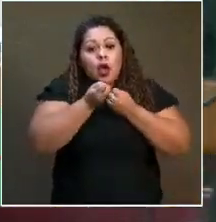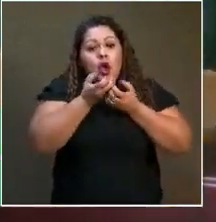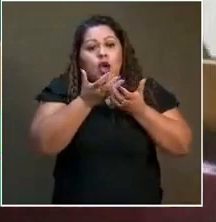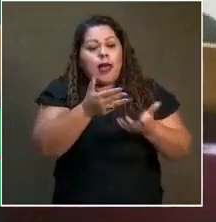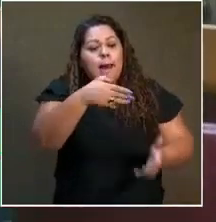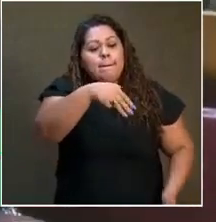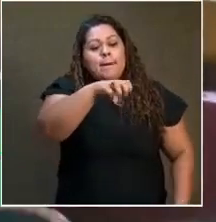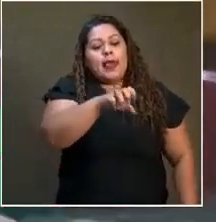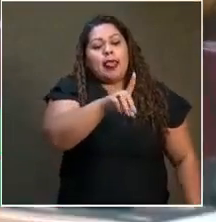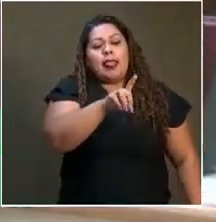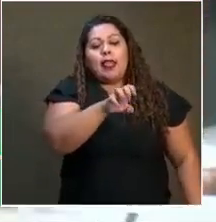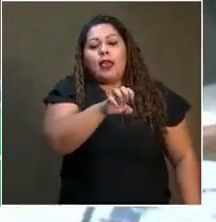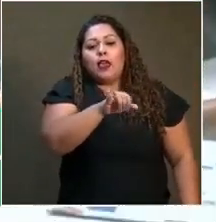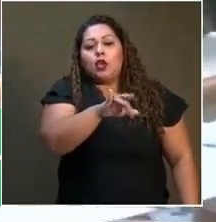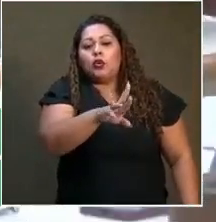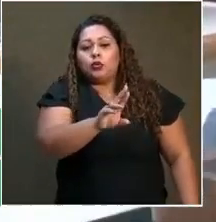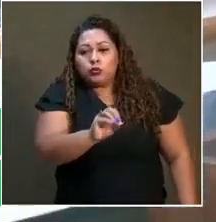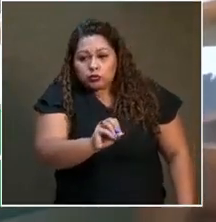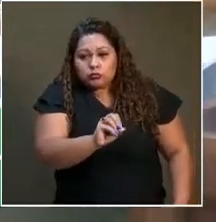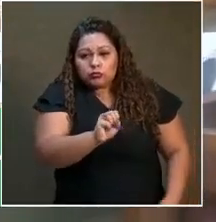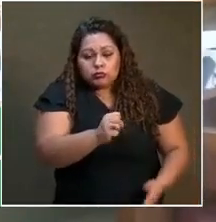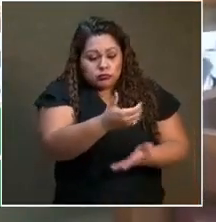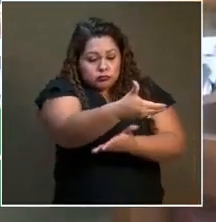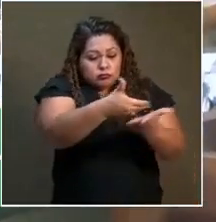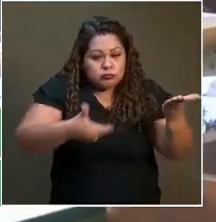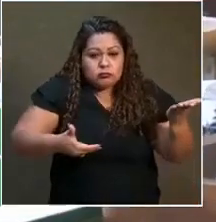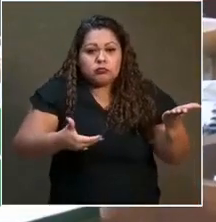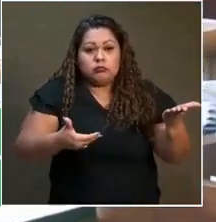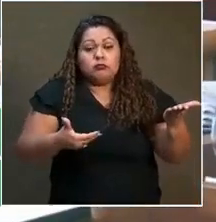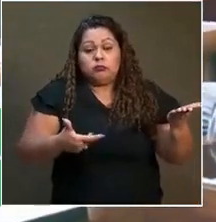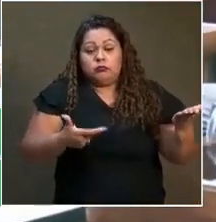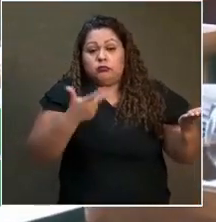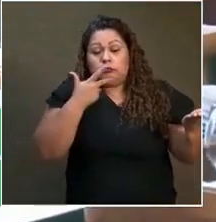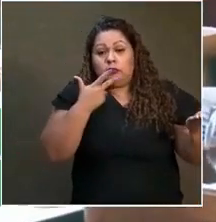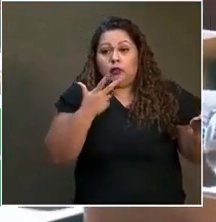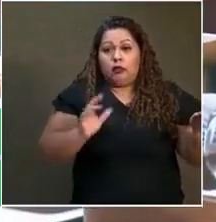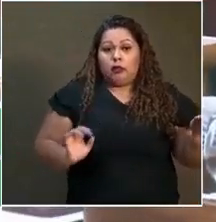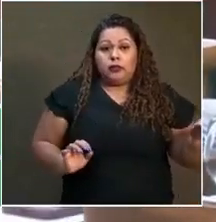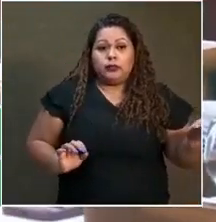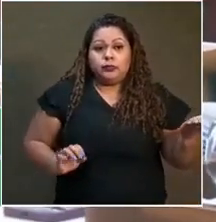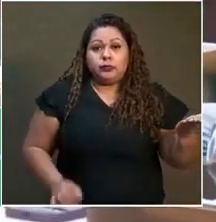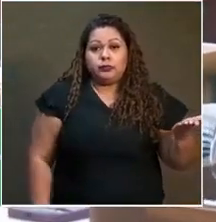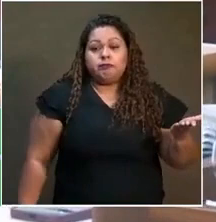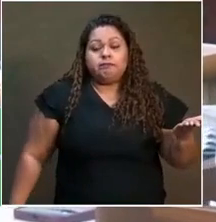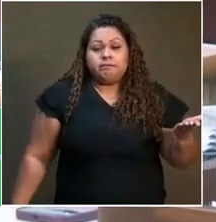do comandante Medeiros, aqui nos autos, excelência, o comandante Medeiros diz o seguinte.